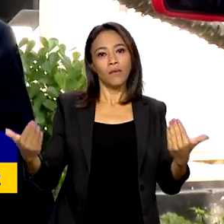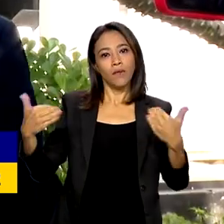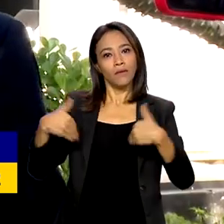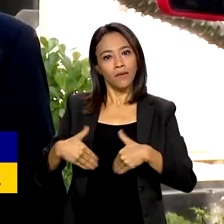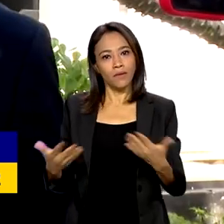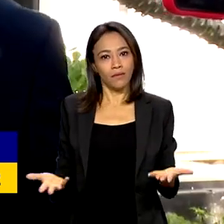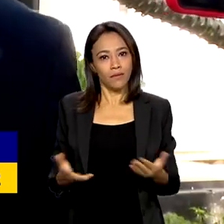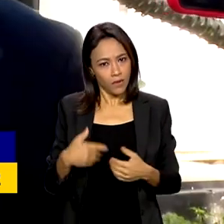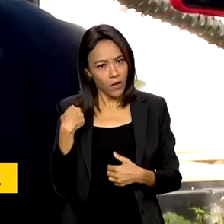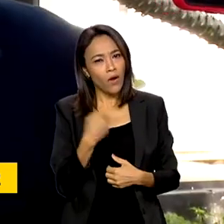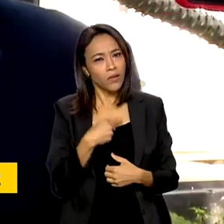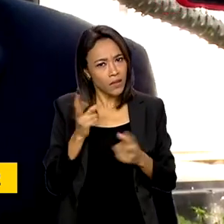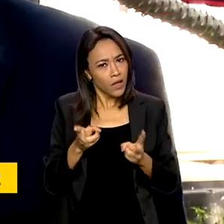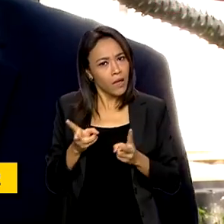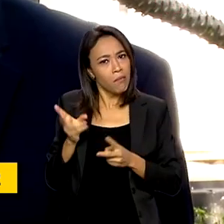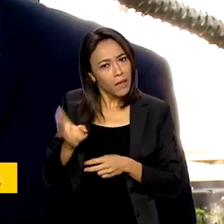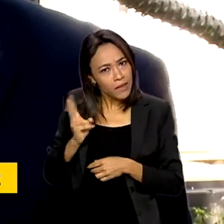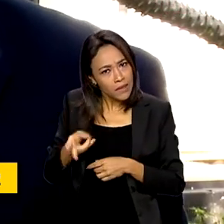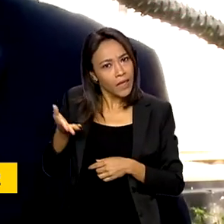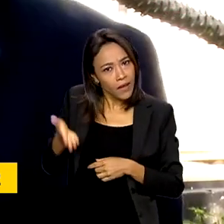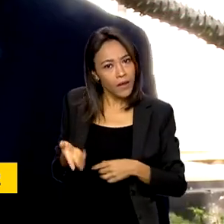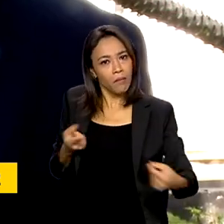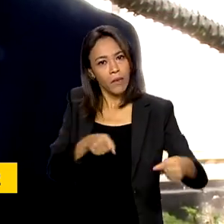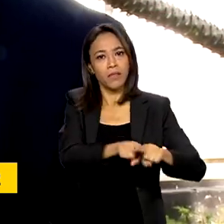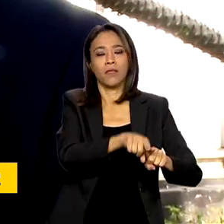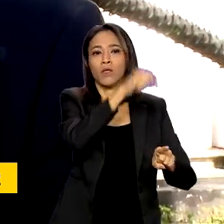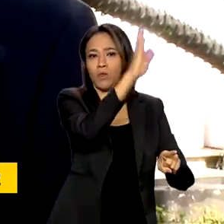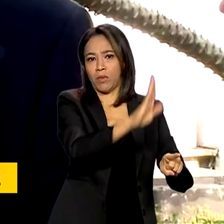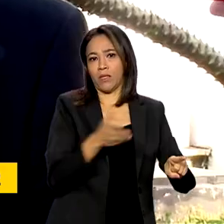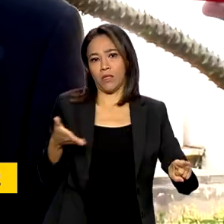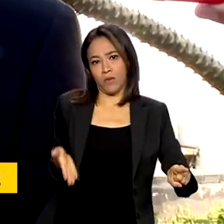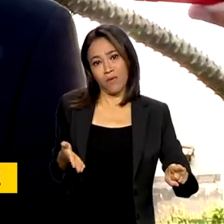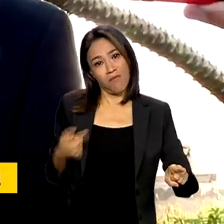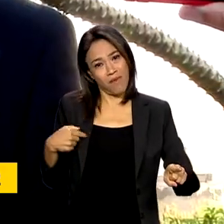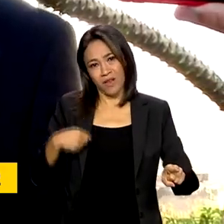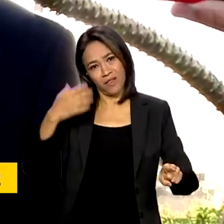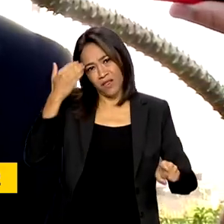lugar. Nós queremos mantê-los como parceiros aqui no Brasil. Agora, descumprir o contrato não dá.